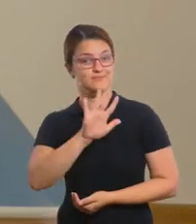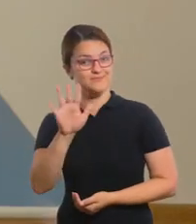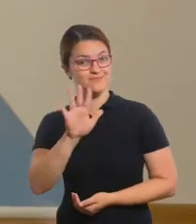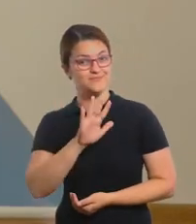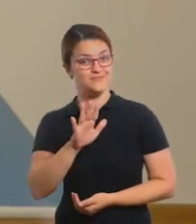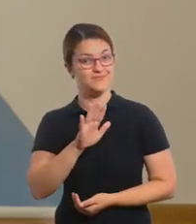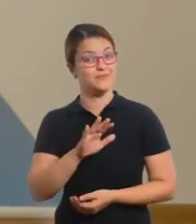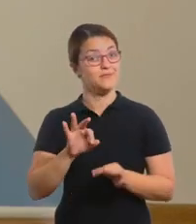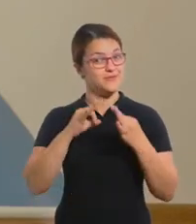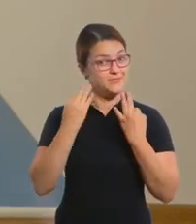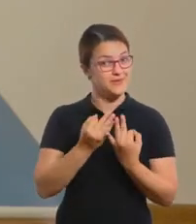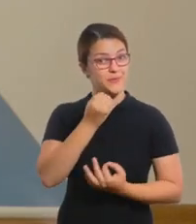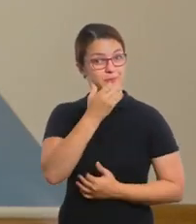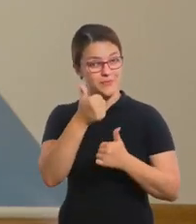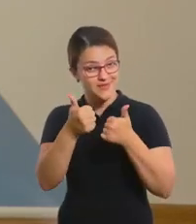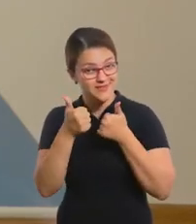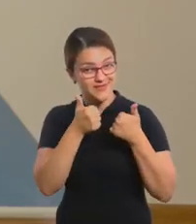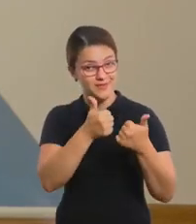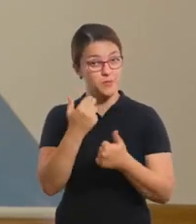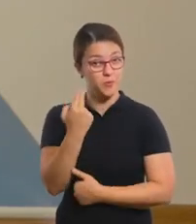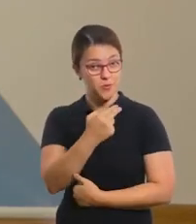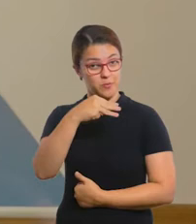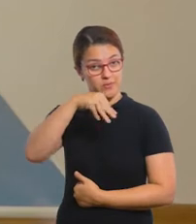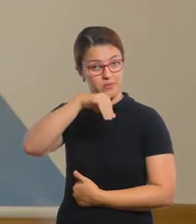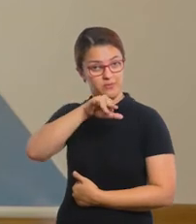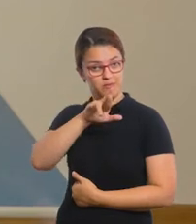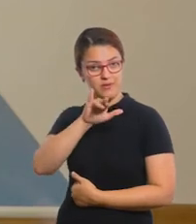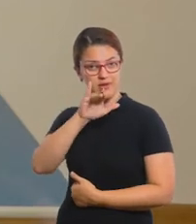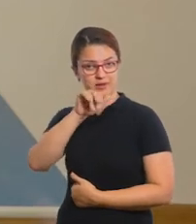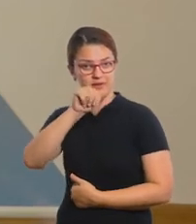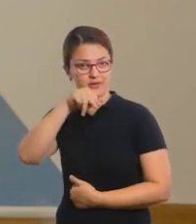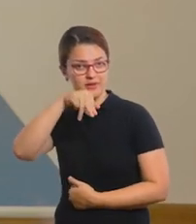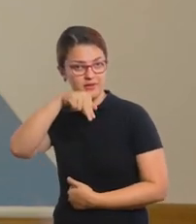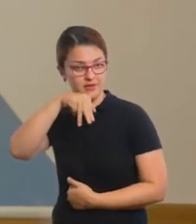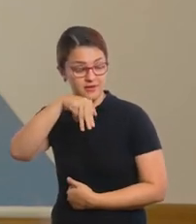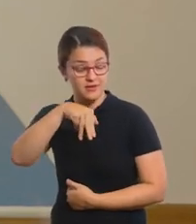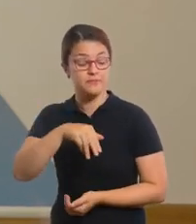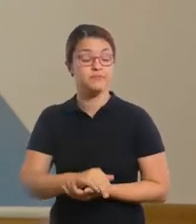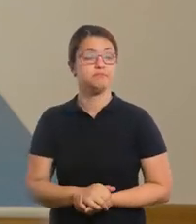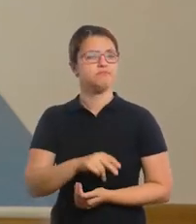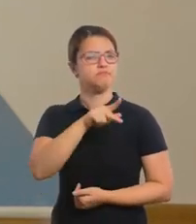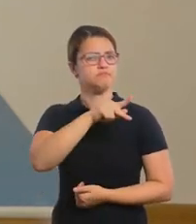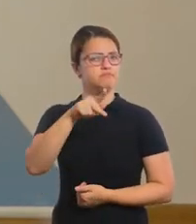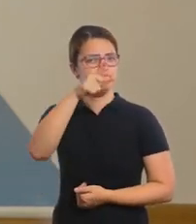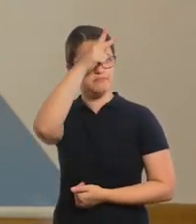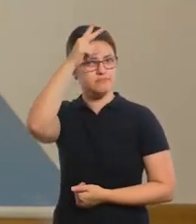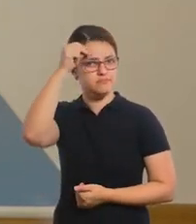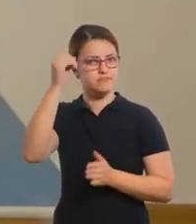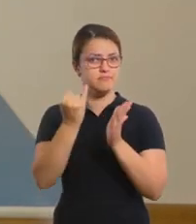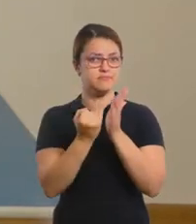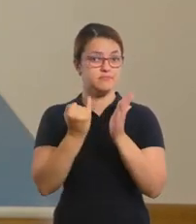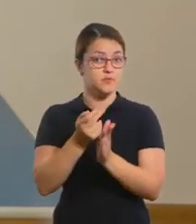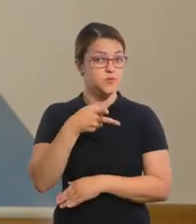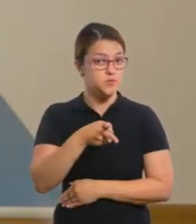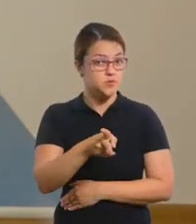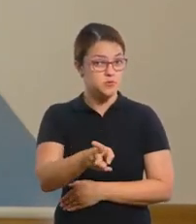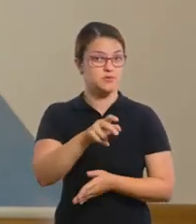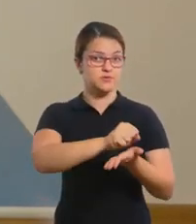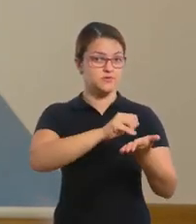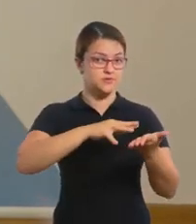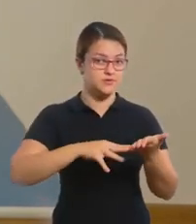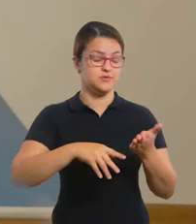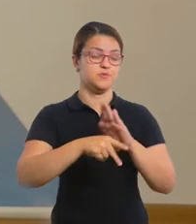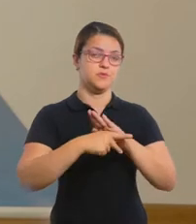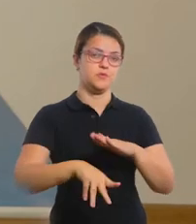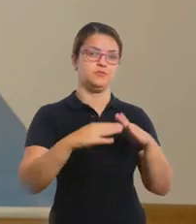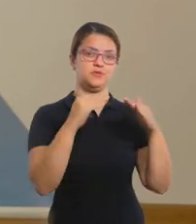Olá, pessoal, família, tudo bem? Eu sou a professora Miriam Teles, da Rede Municipal de Itapevi. E hoje eu estou aqui para dar continuidade no Lição de Casa